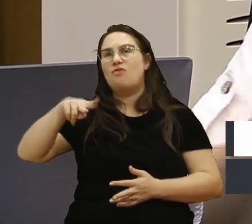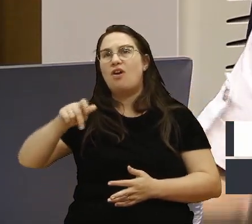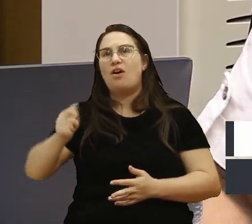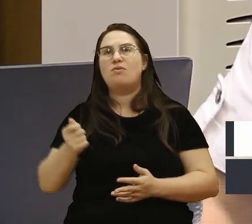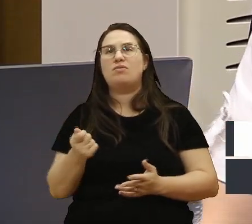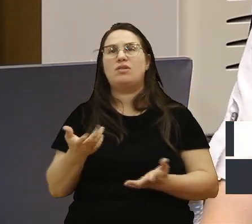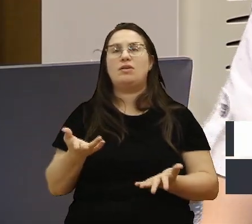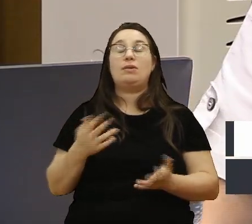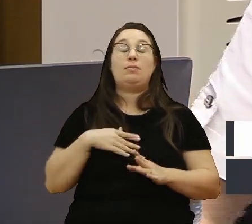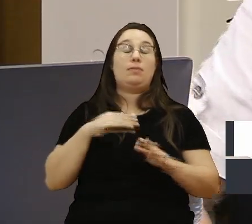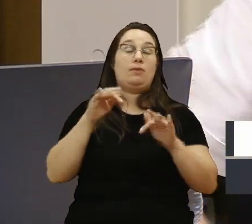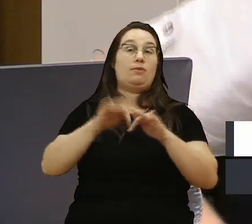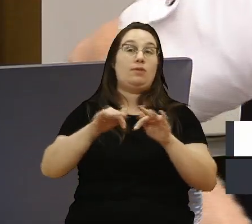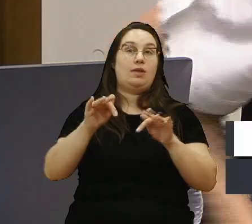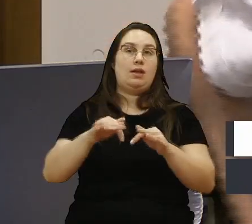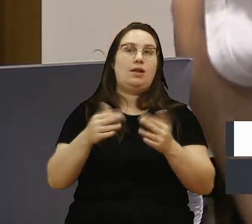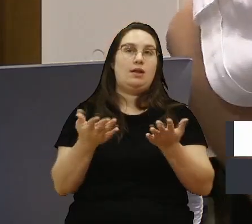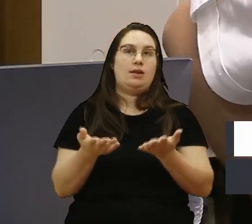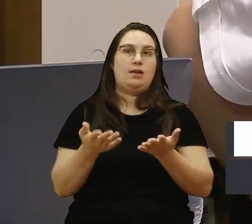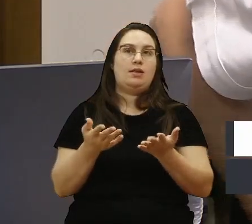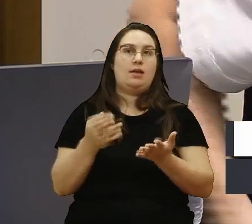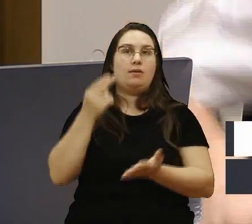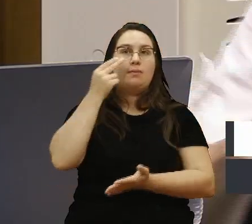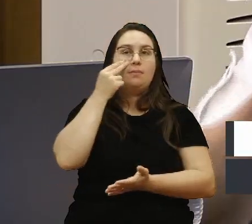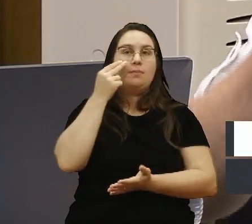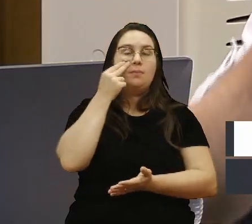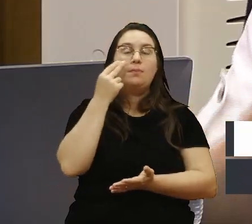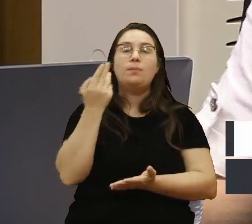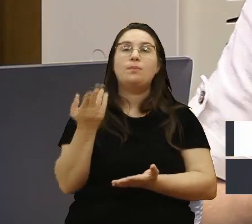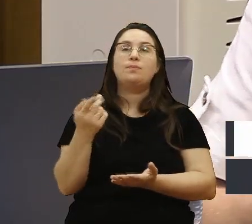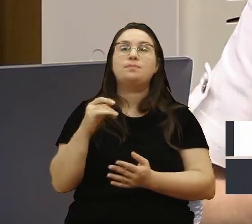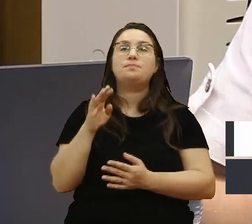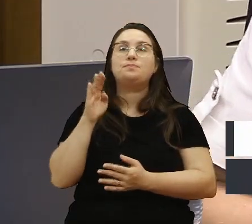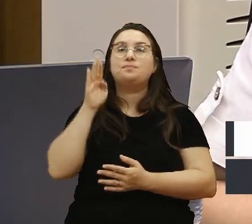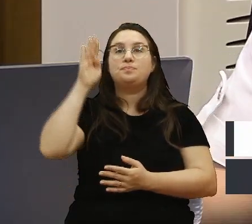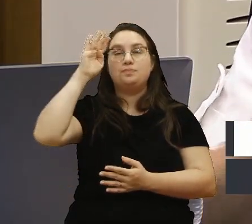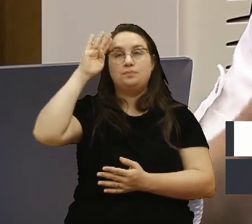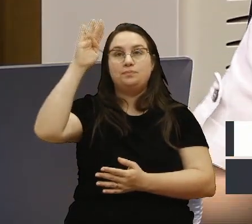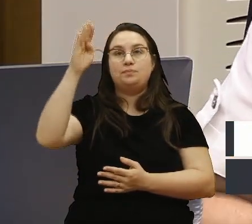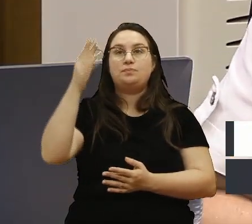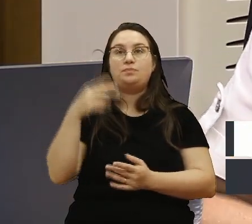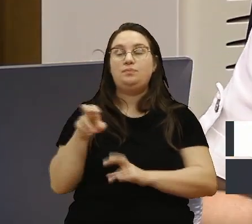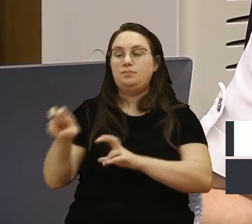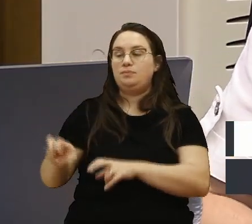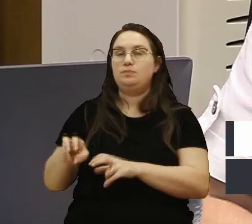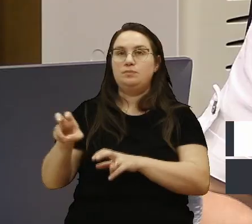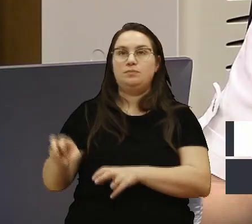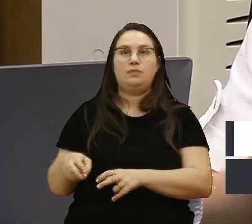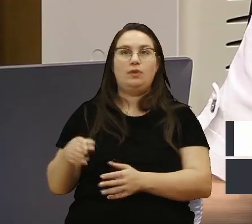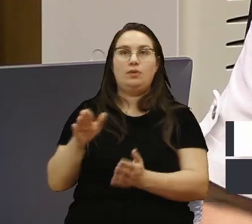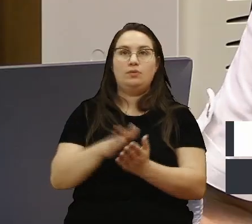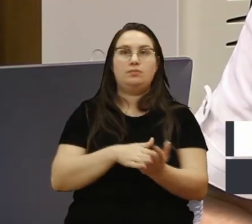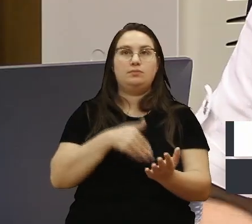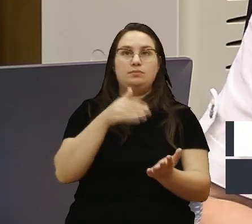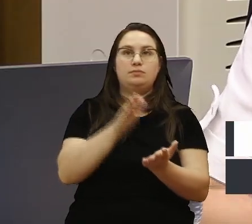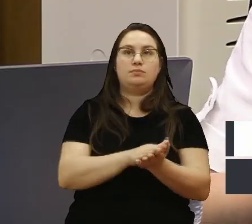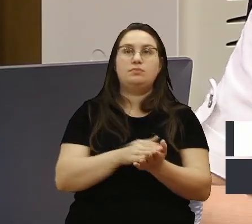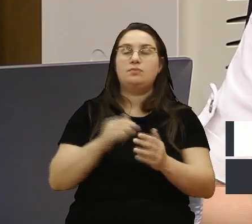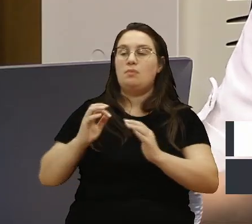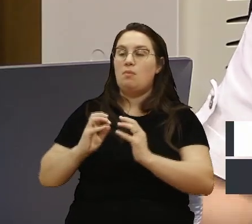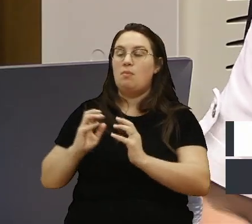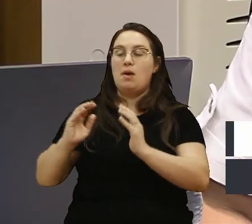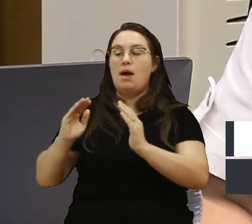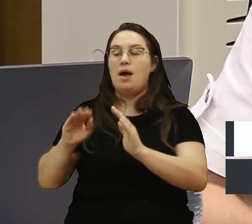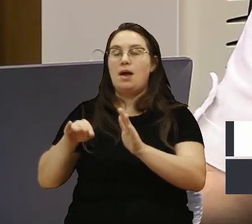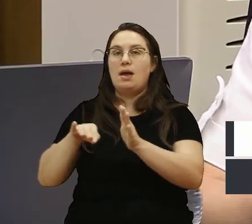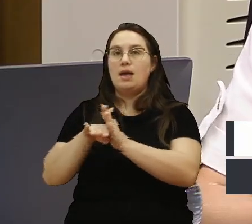para finalizar, vereador Sandro Fantinel, eu acho que aqui é o principal. Para que o agricultor não seja multado por construir uma garagem, eu já lhe falei